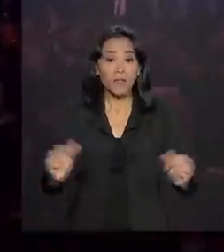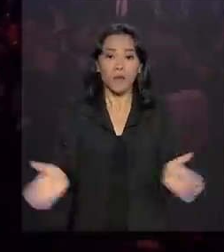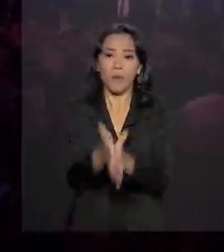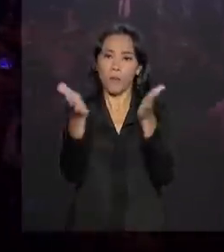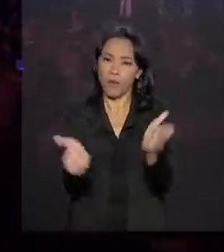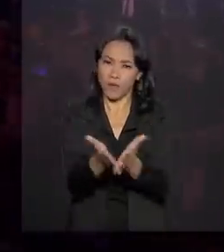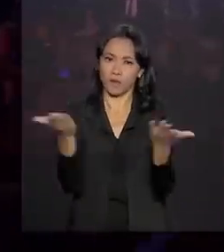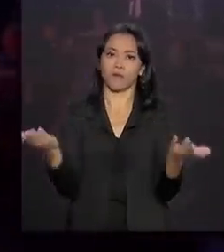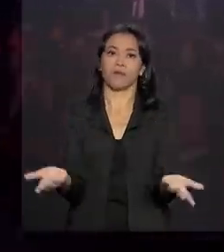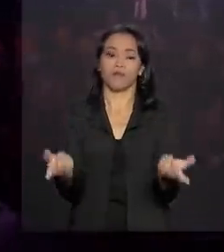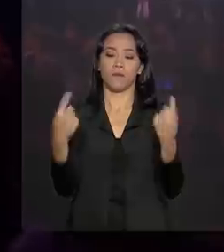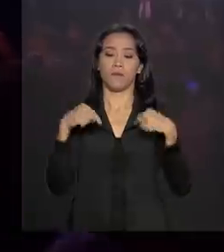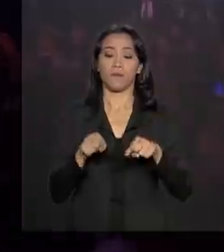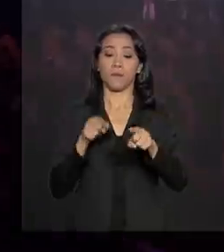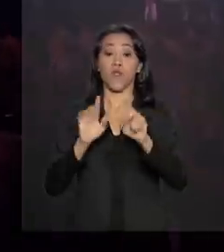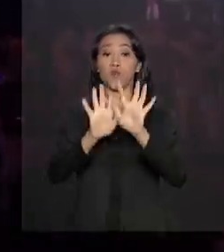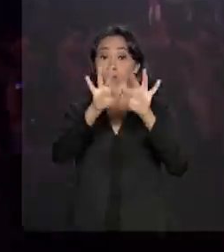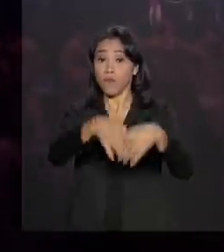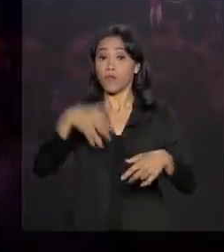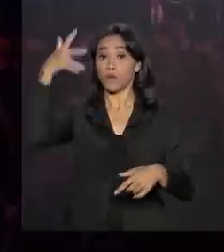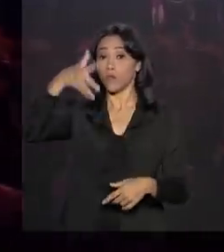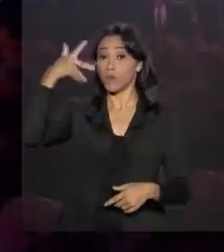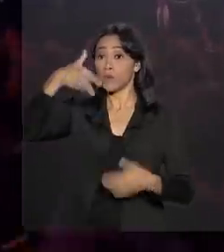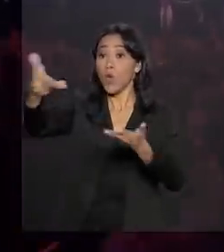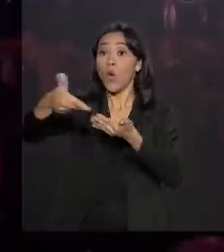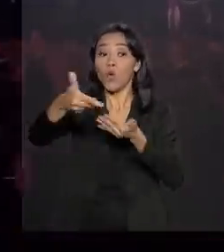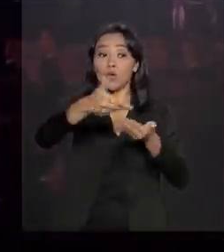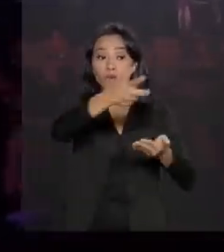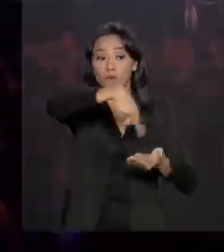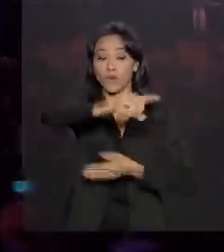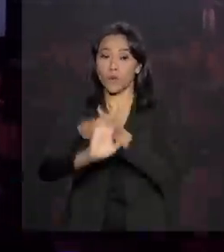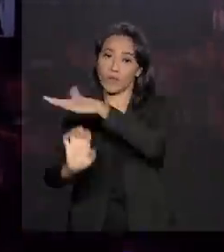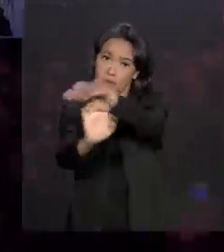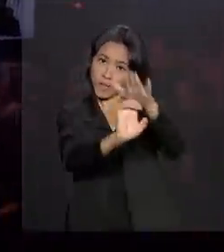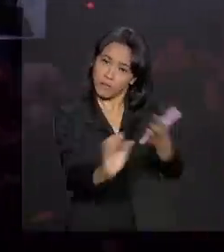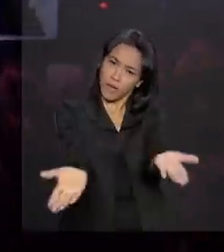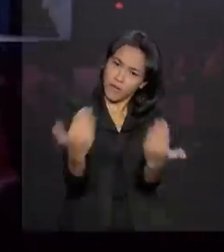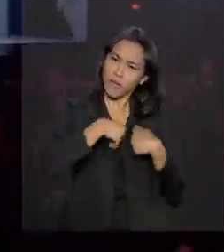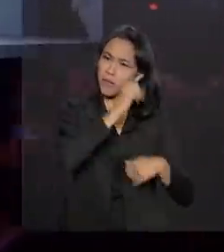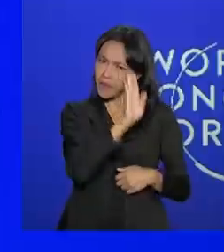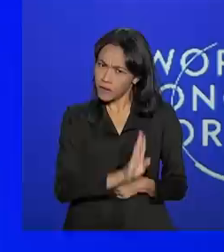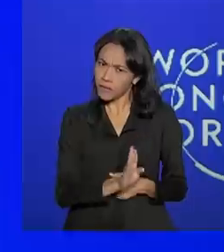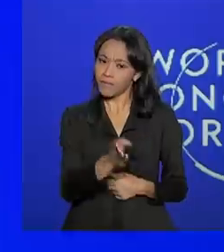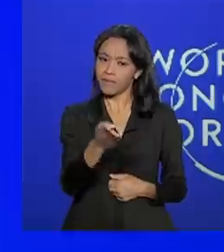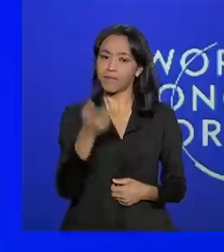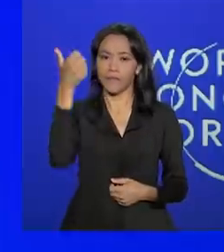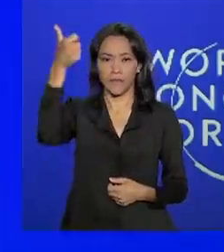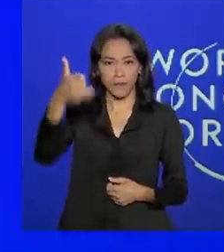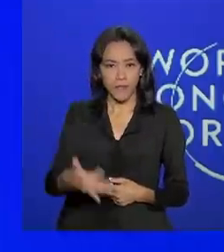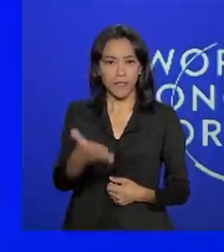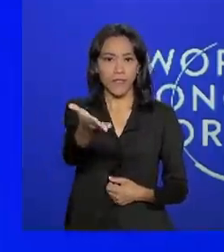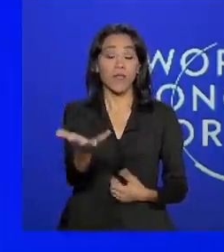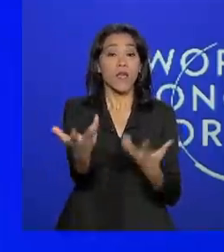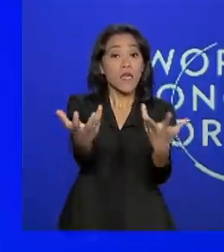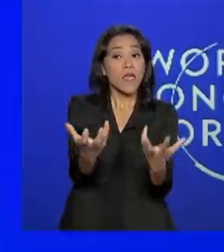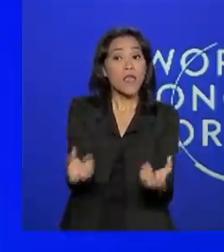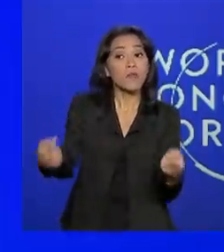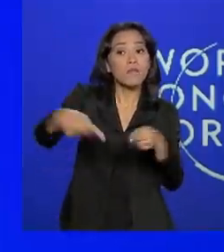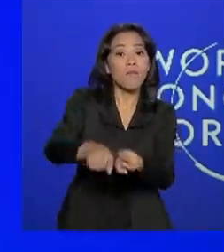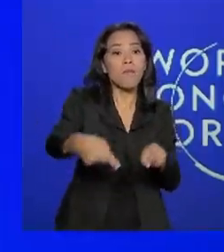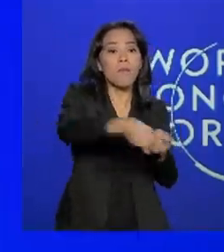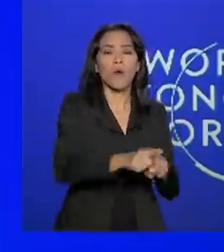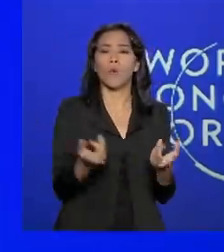Ao final do discurso, Jair Bolsonaro convidou os investidores estrangeiros a fazerem negócios com o Brasil. Queremos parceiros com